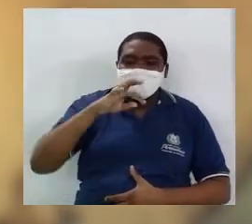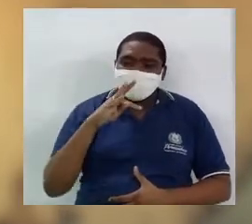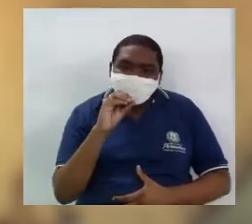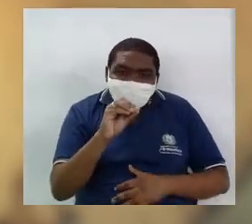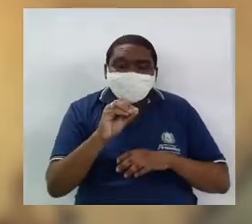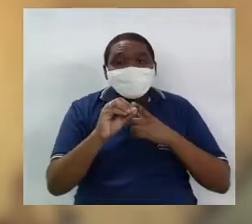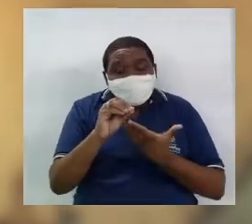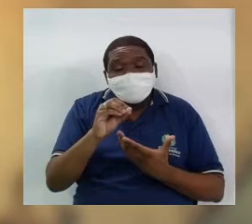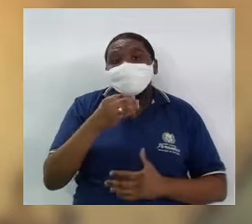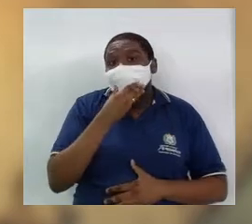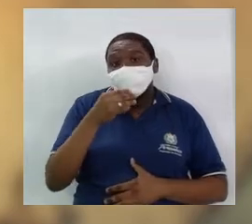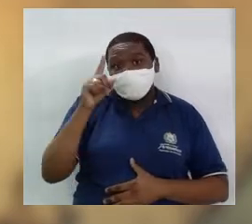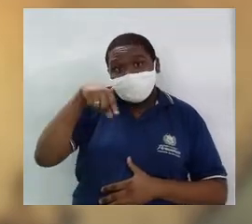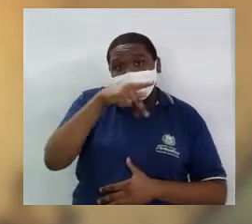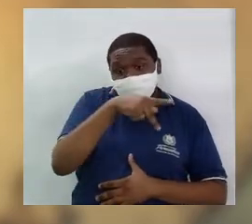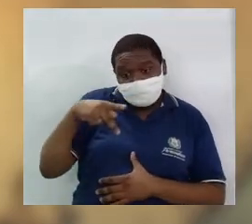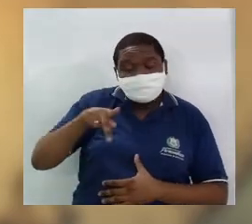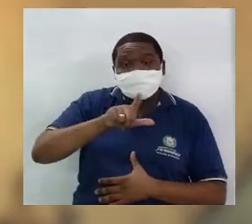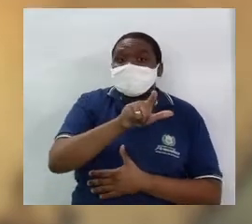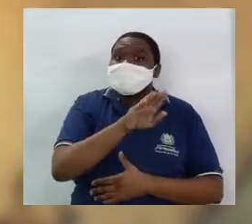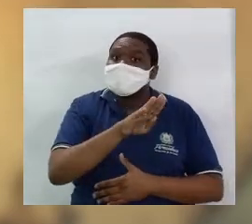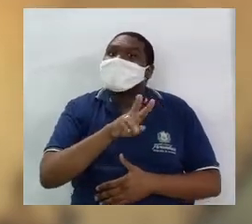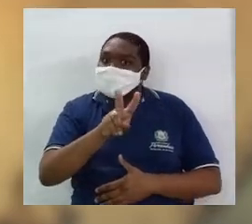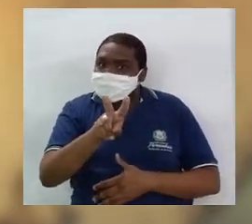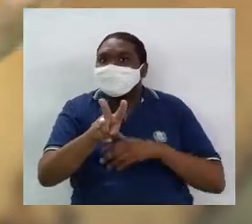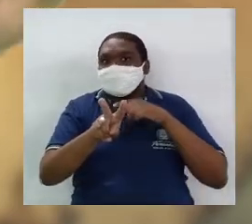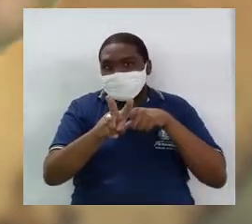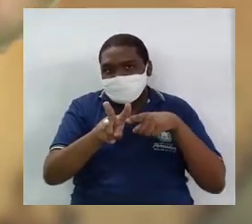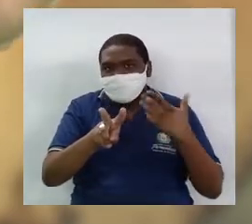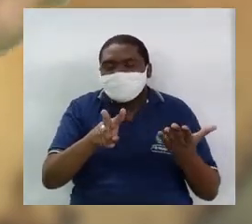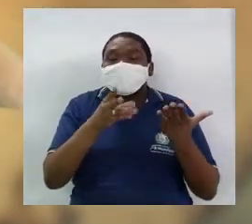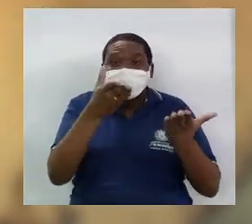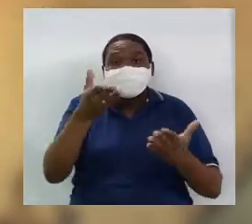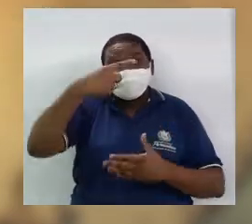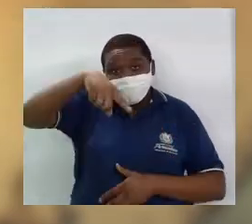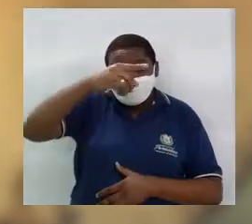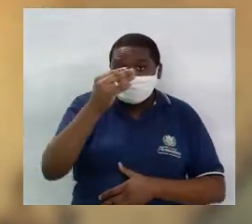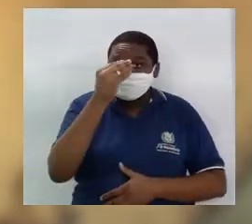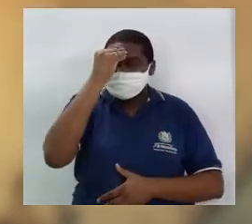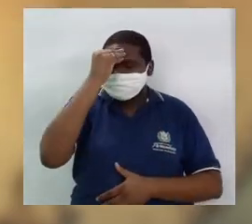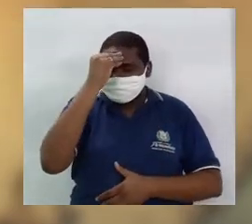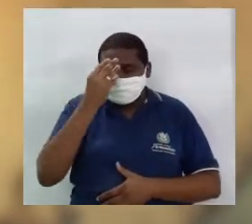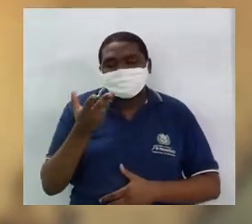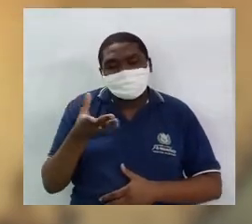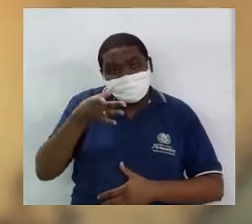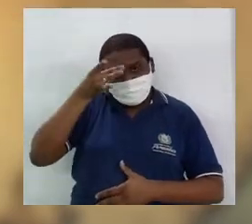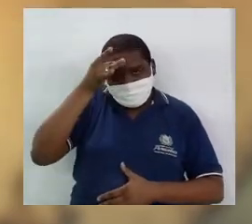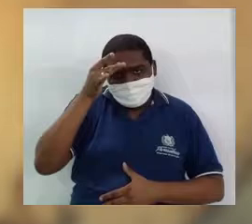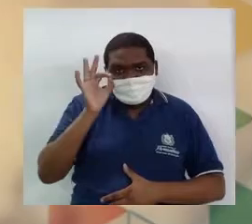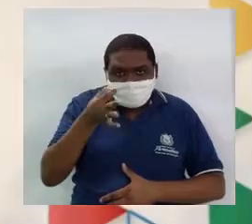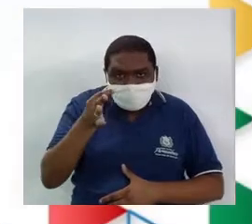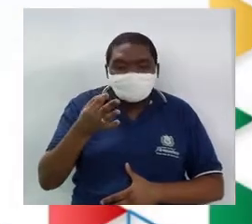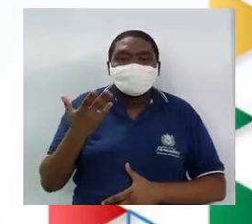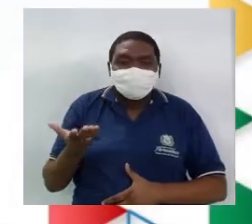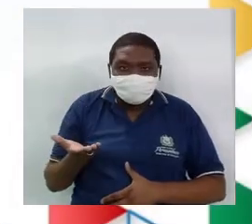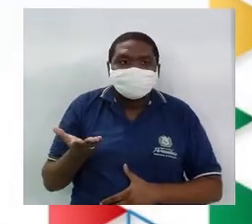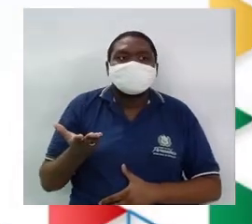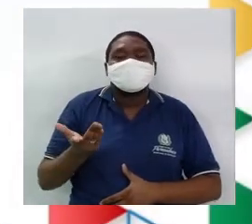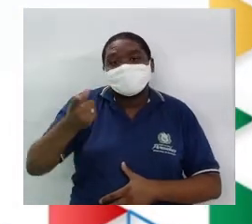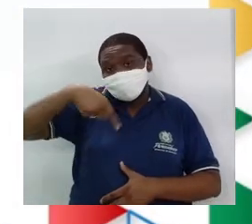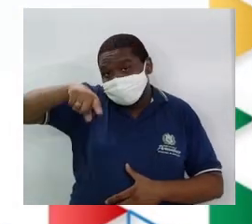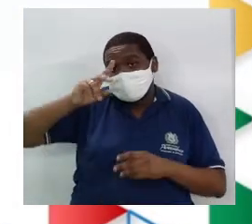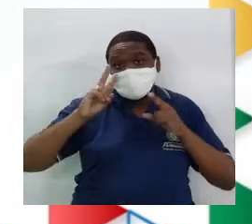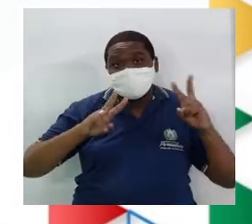que é presidente da LBV. Então fiquem com isso aqui. Mais uma vez, olhem a reflexão, por